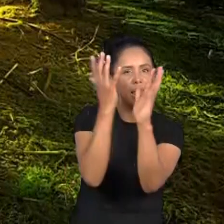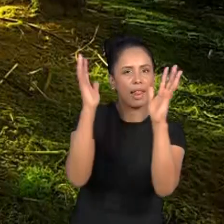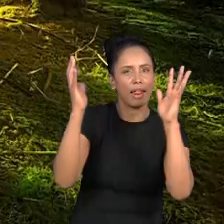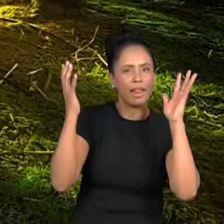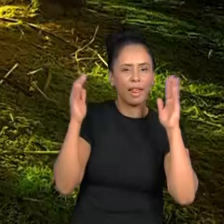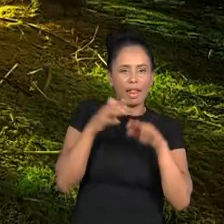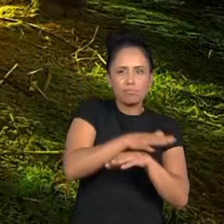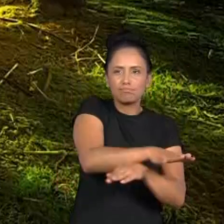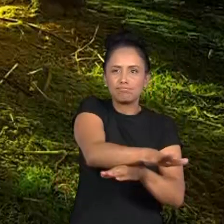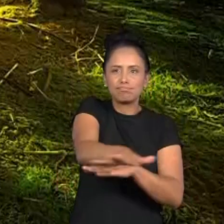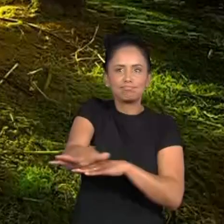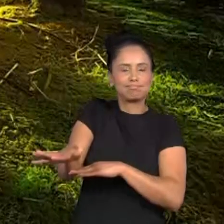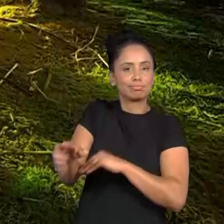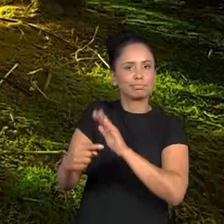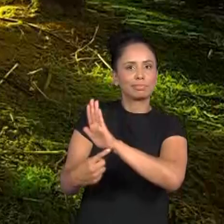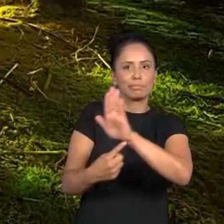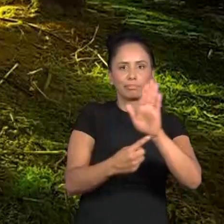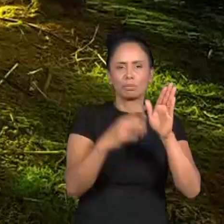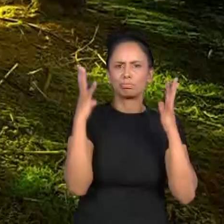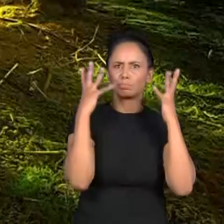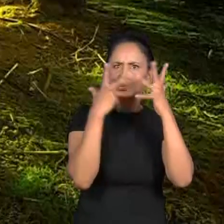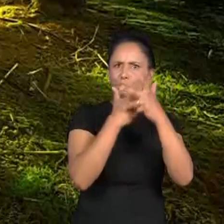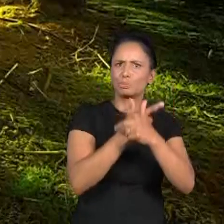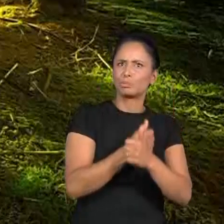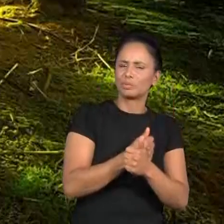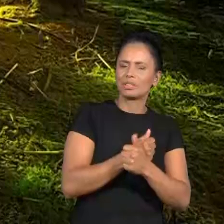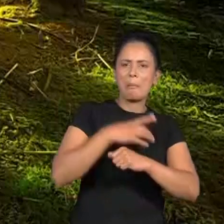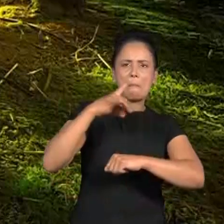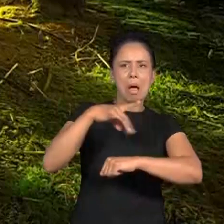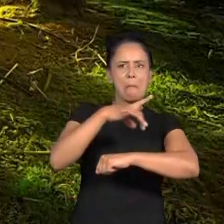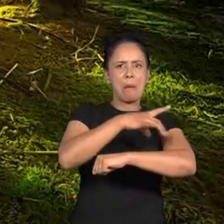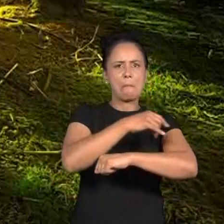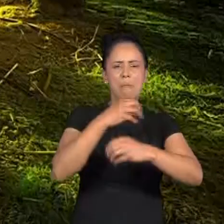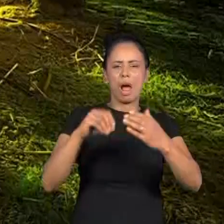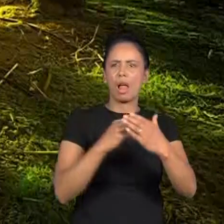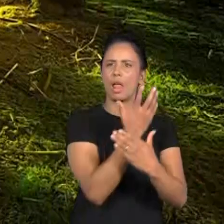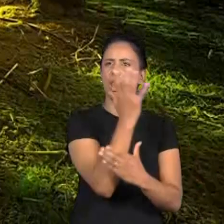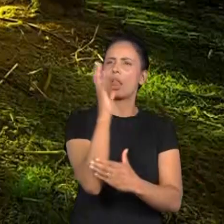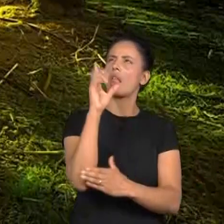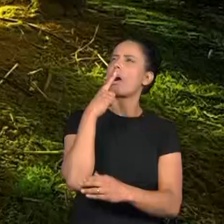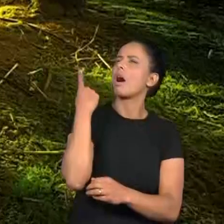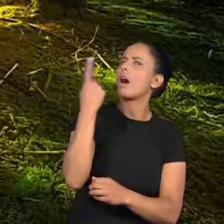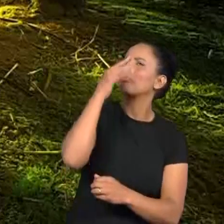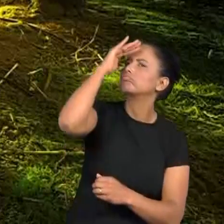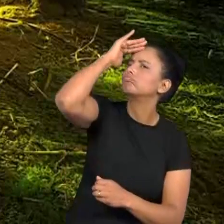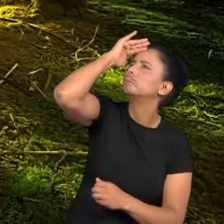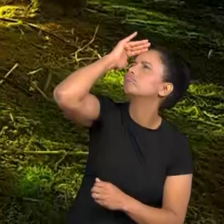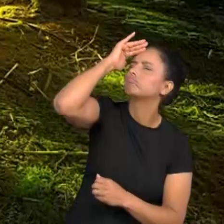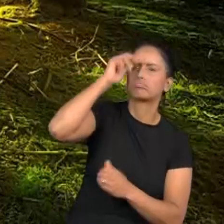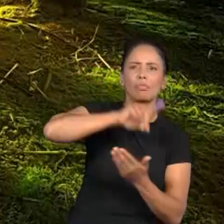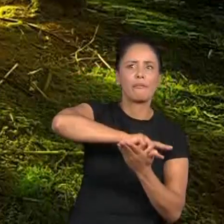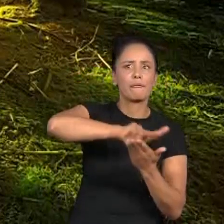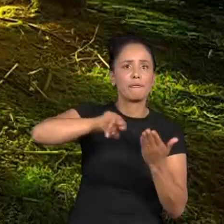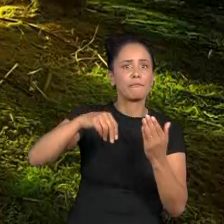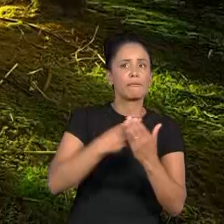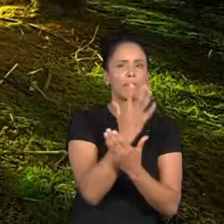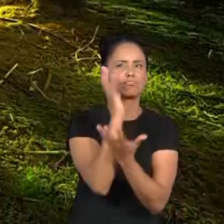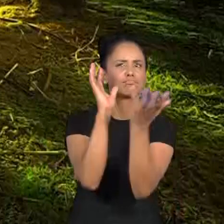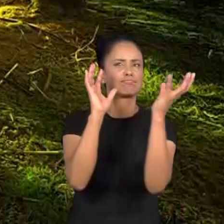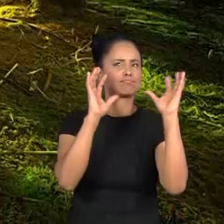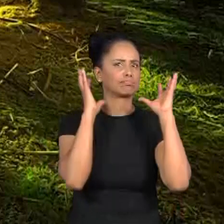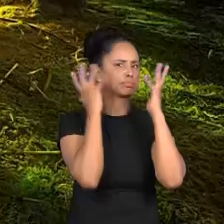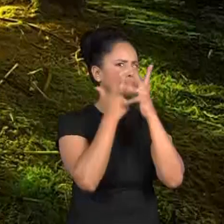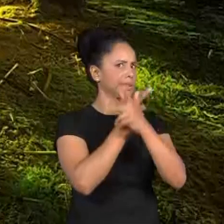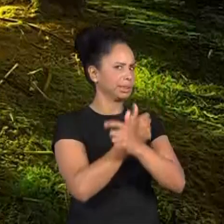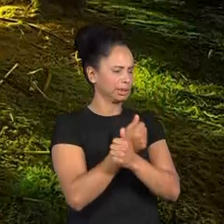nós temos aí, parece que uma plantação de pinheiros, não sei. É uma floresta com muitas árvores, mas estamos